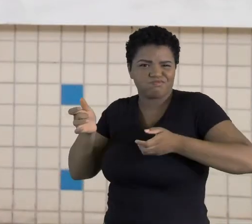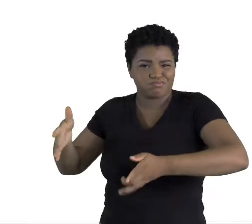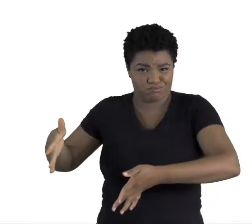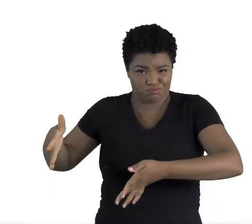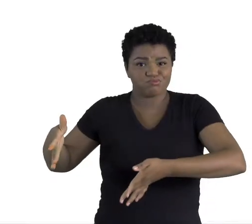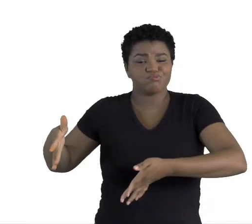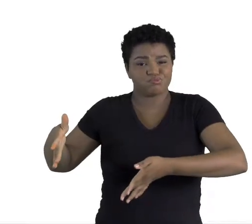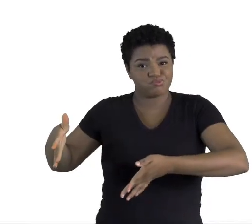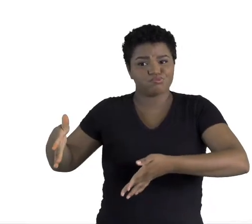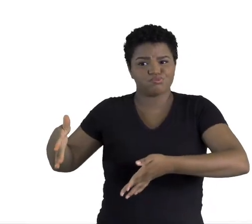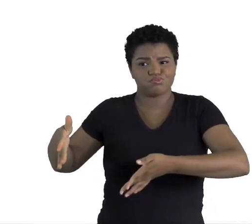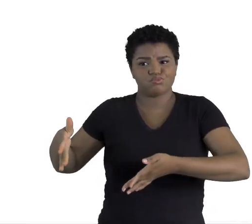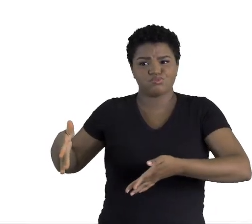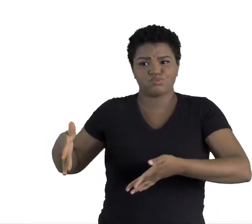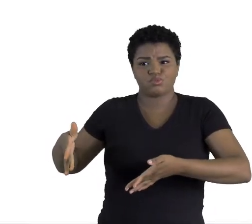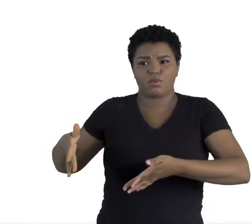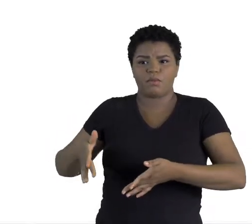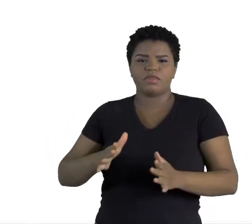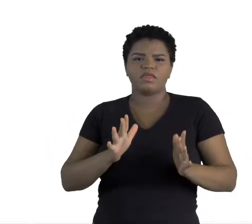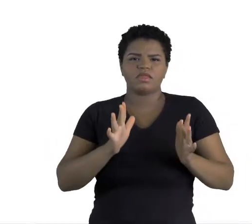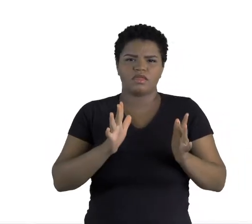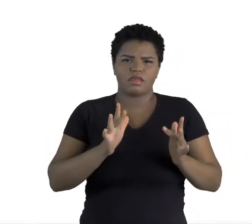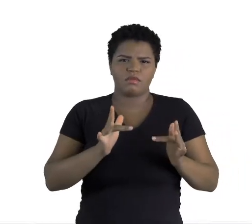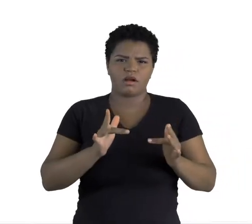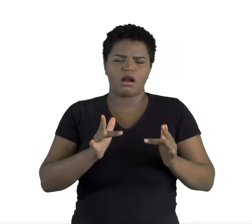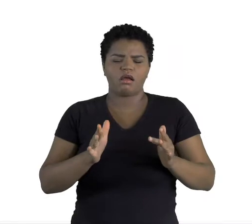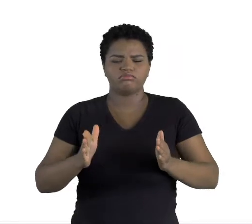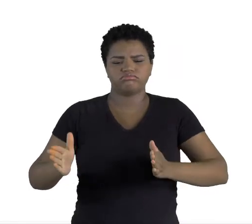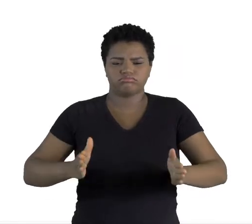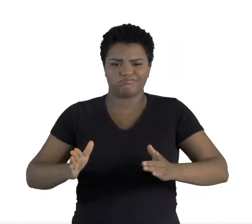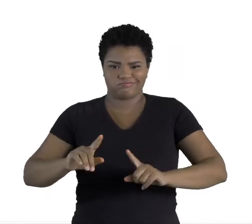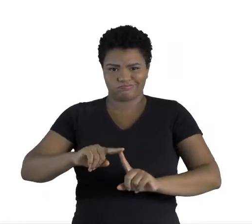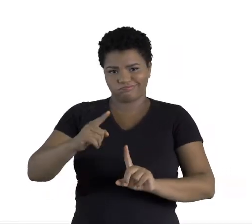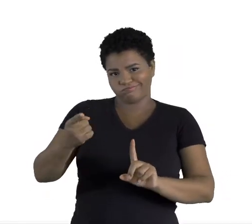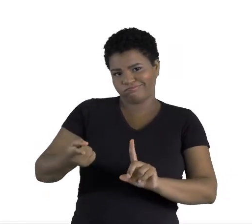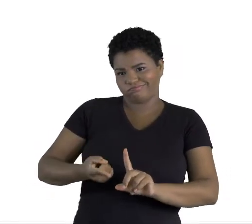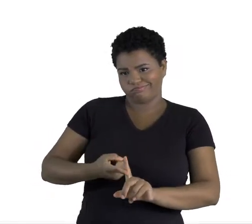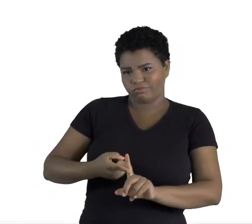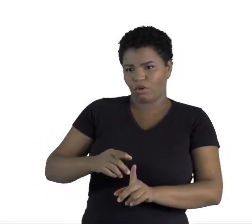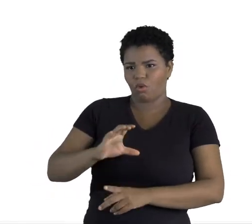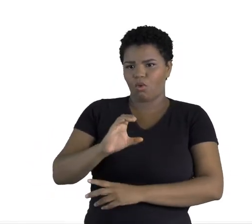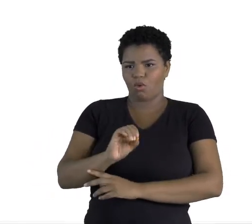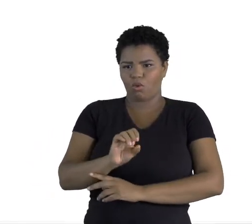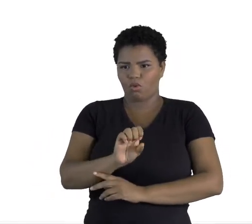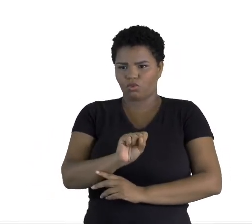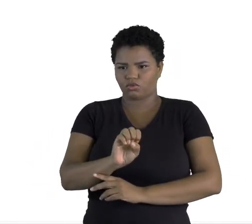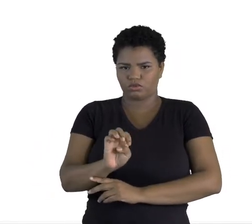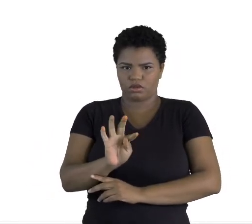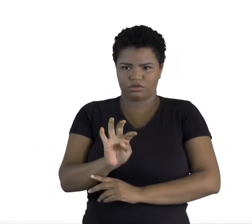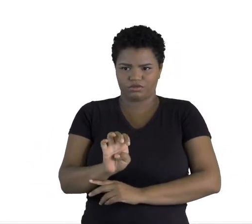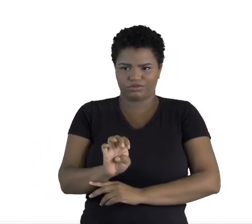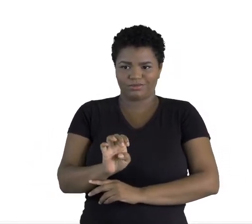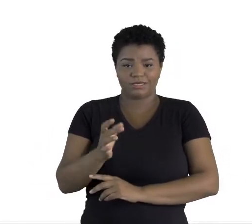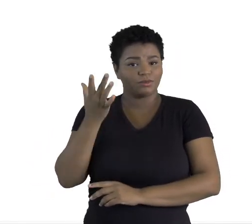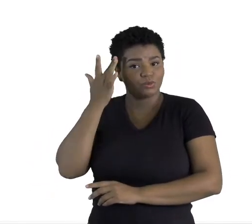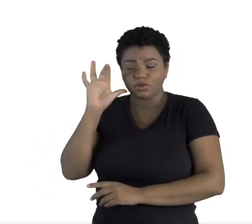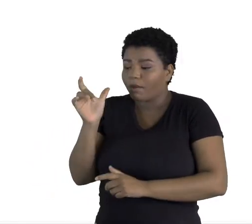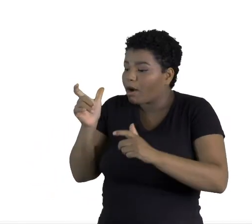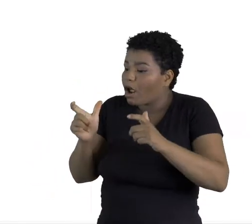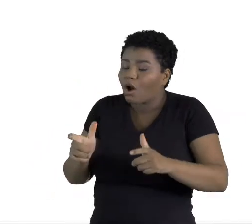foi abandonada pelo seu namorado enquanto estava grávida de Cosette, sem ter para onde